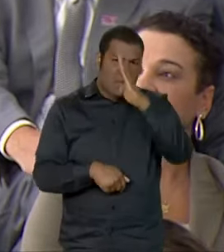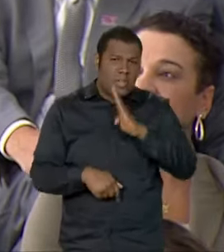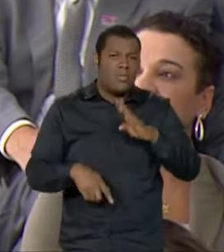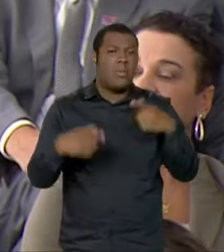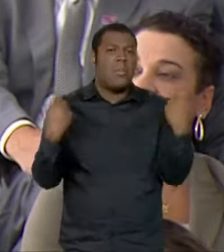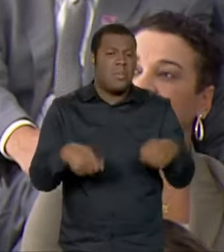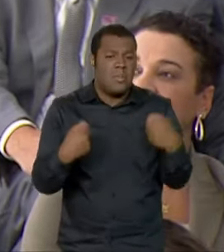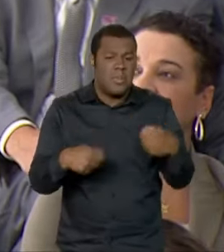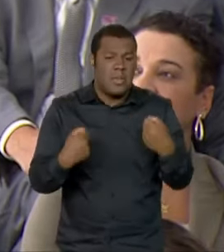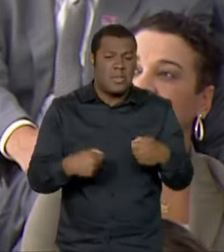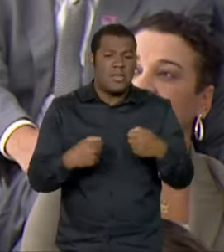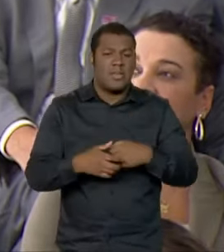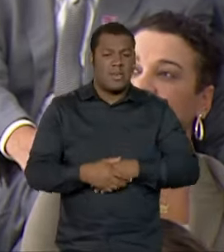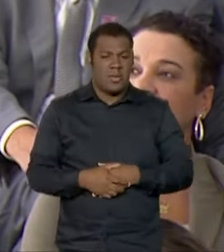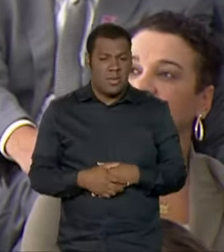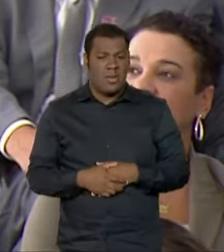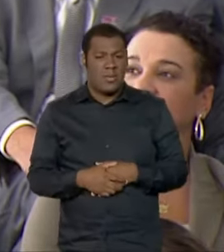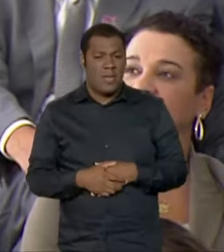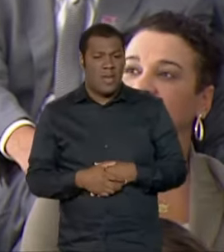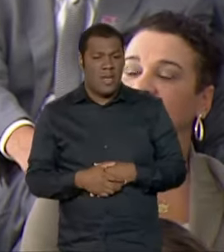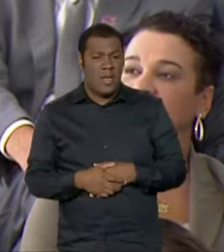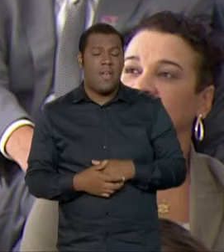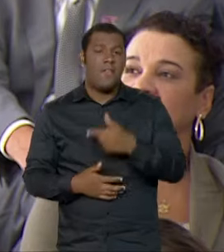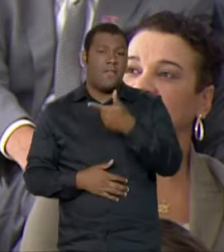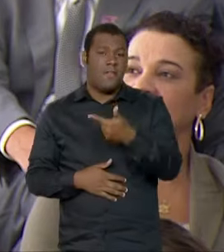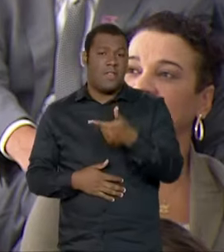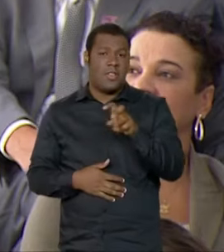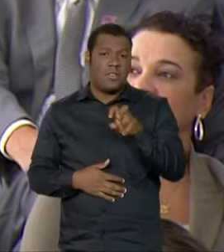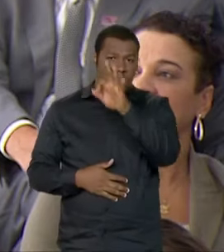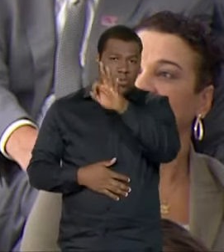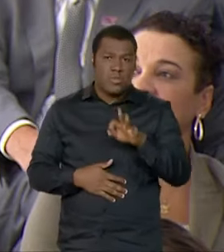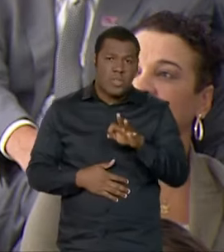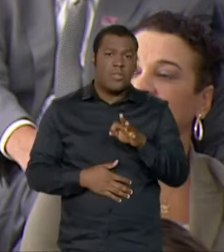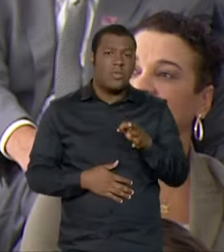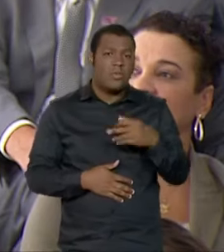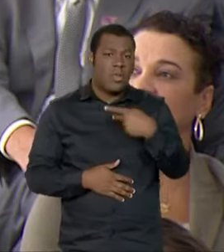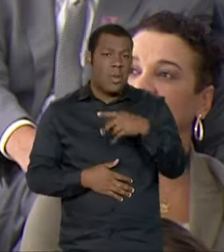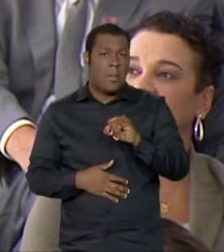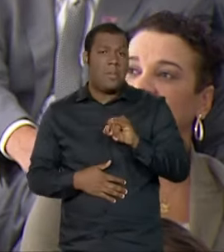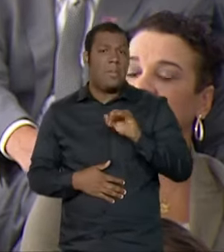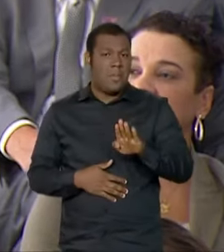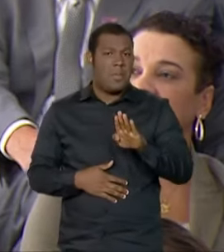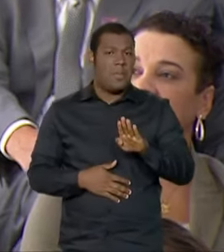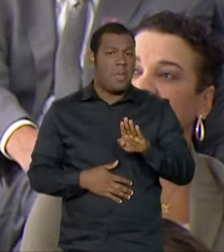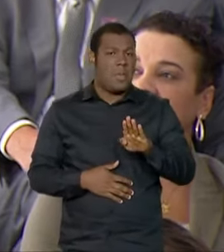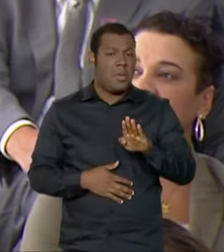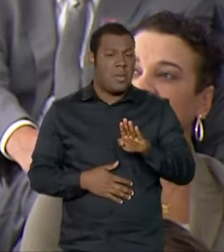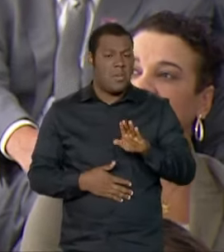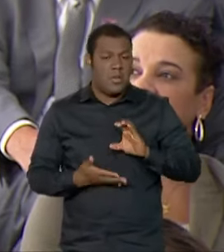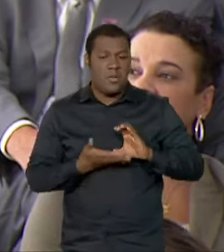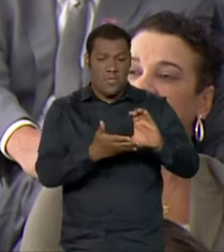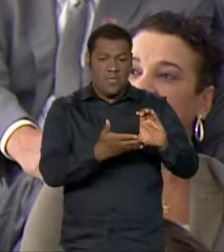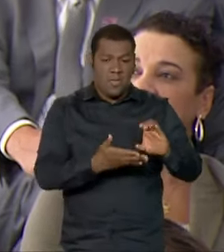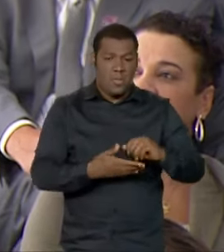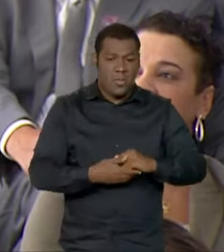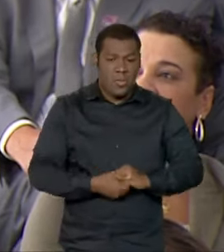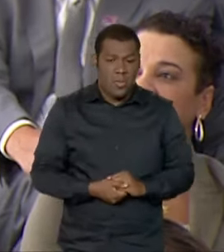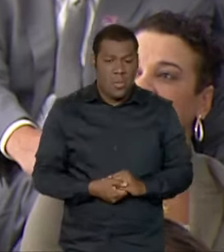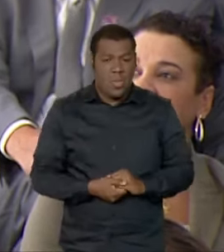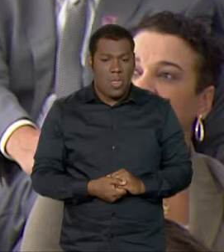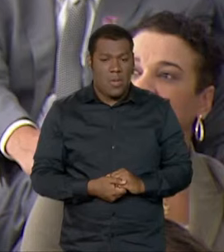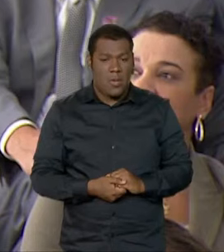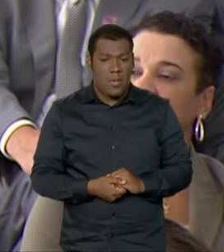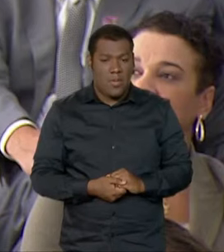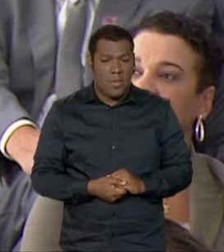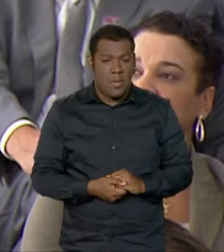precisa ter pelo menos de 25% do PIB investimento, presidente, precisa crescer o investimento. E é verdade, a gente